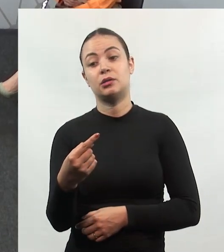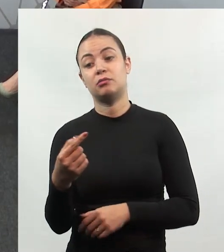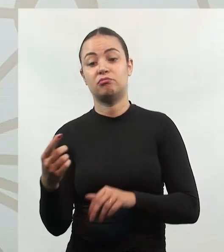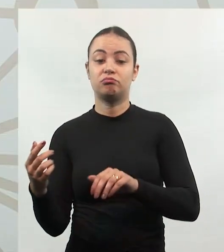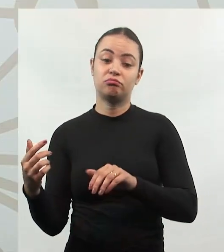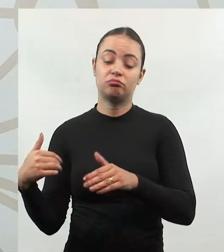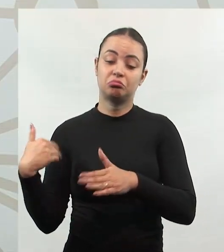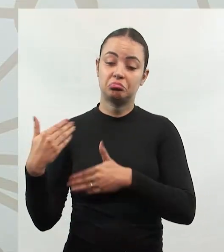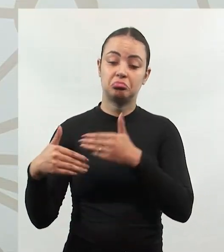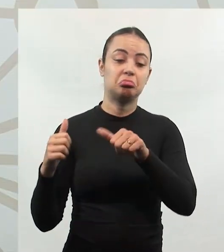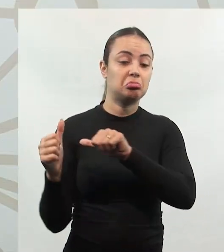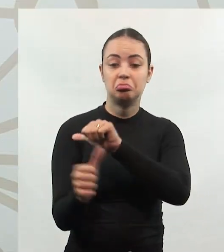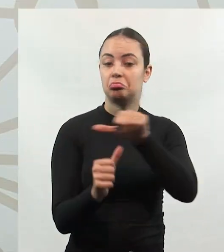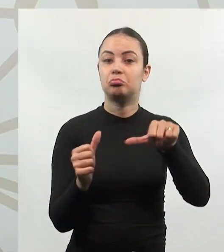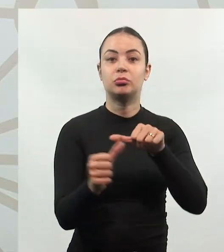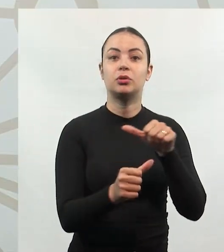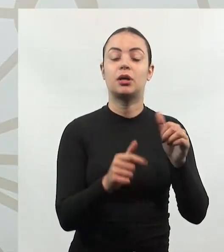educação.